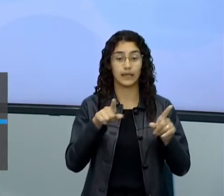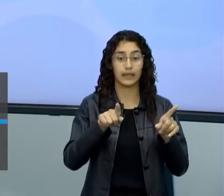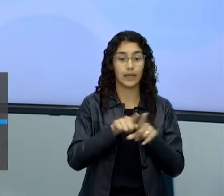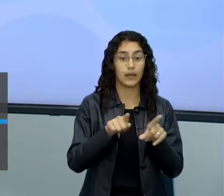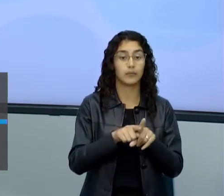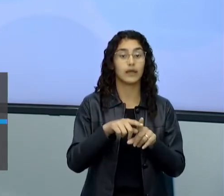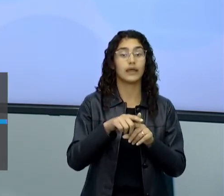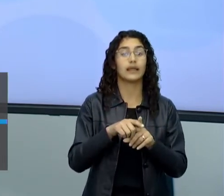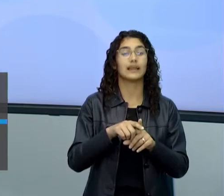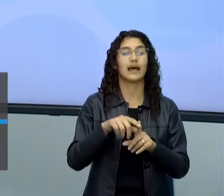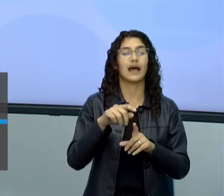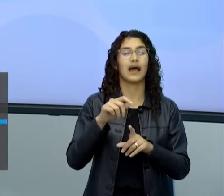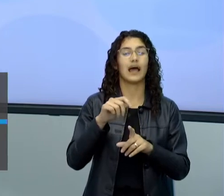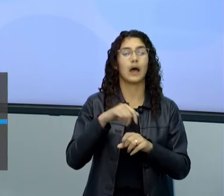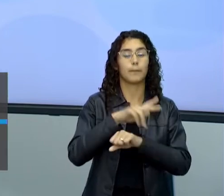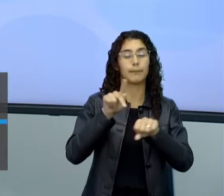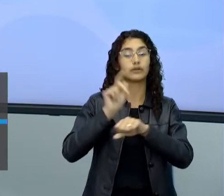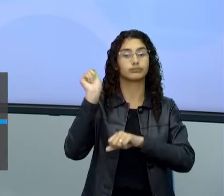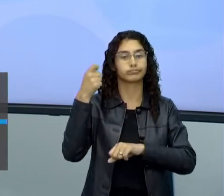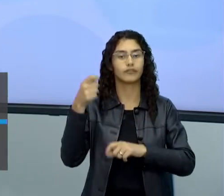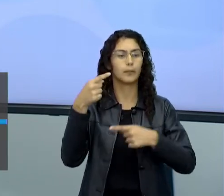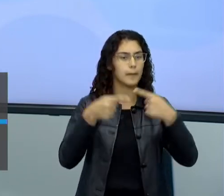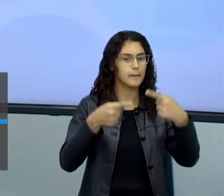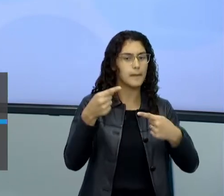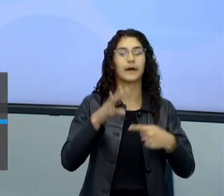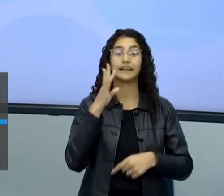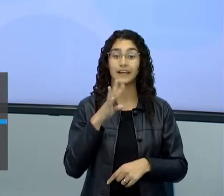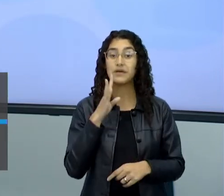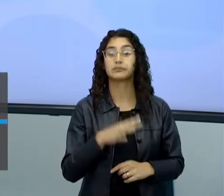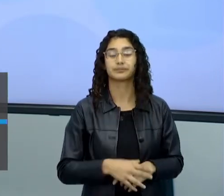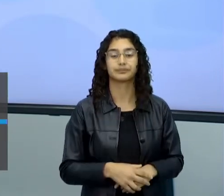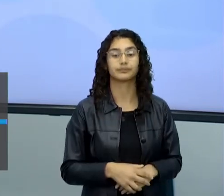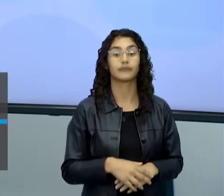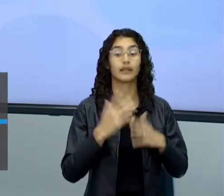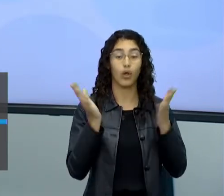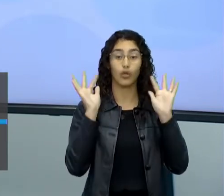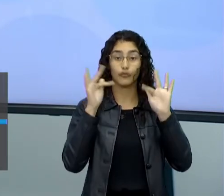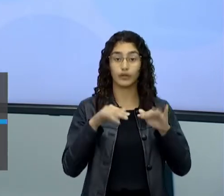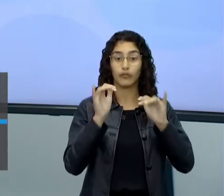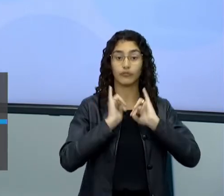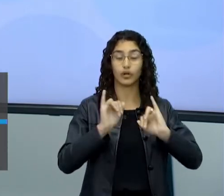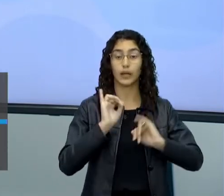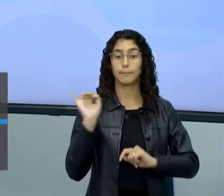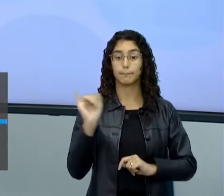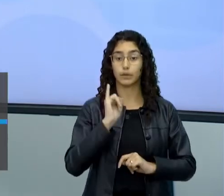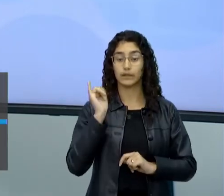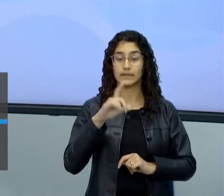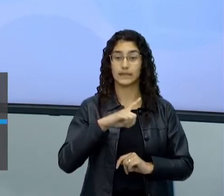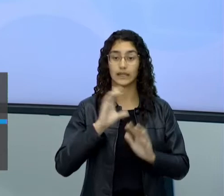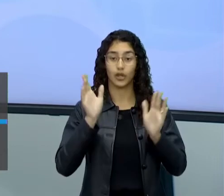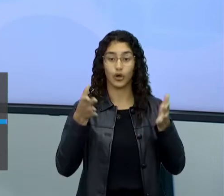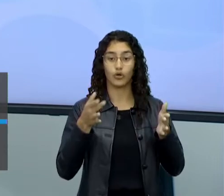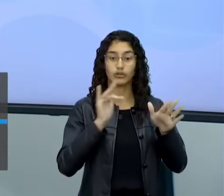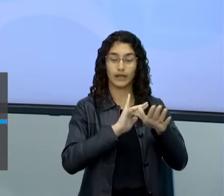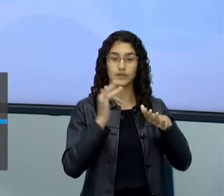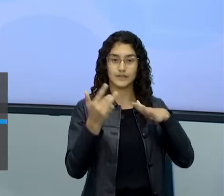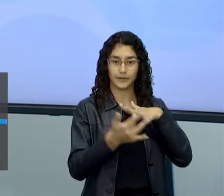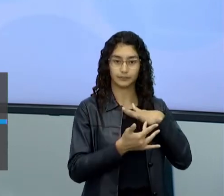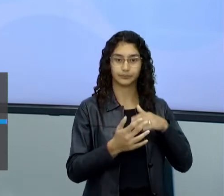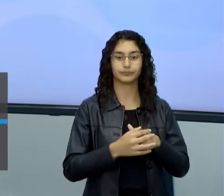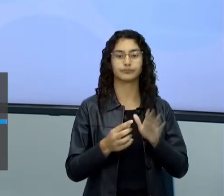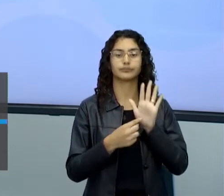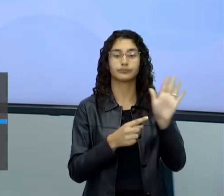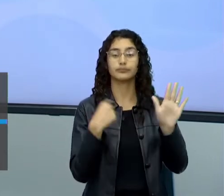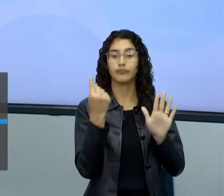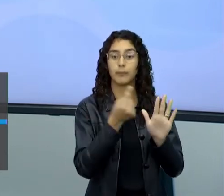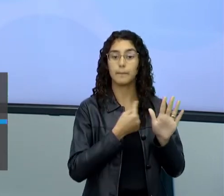jornalista argentino. E eles ficam debatendo. Bem legal esse programa. Então, no final, ela falou sobre a importância que tem hoje as redes sociais. Então, eu trouxe